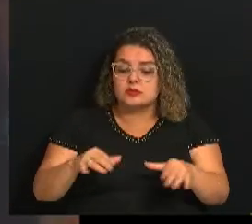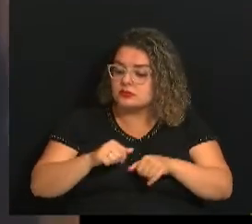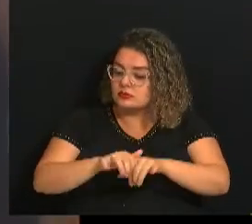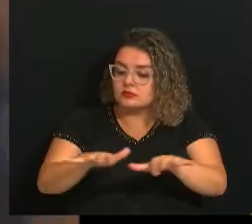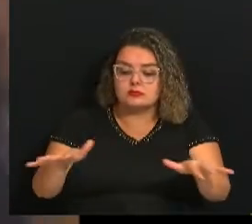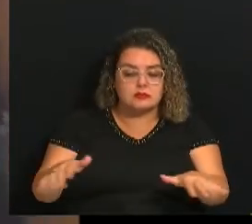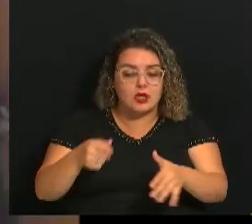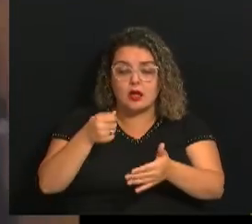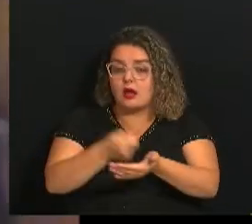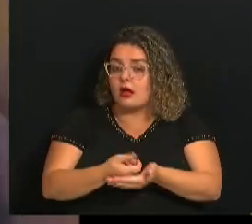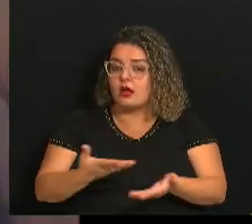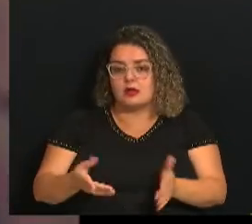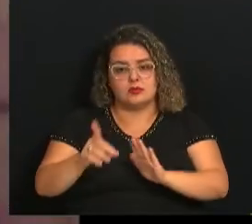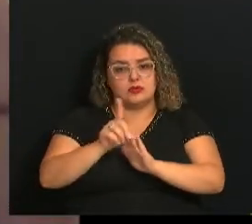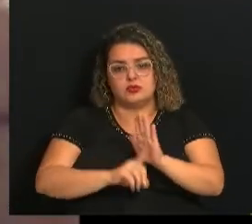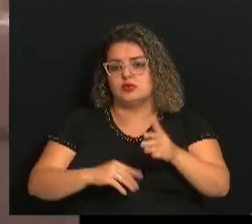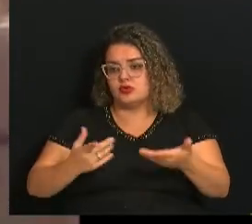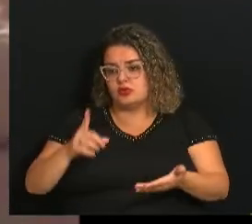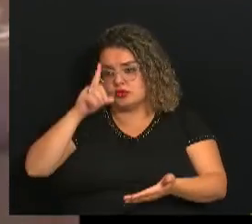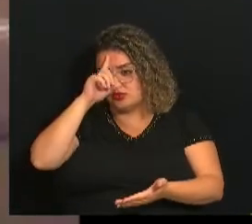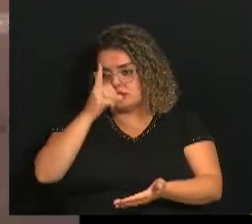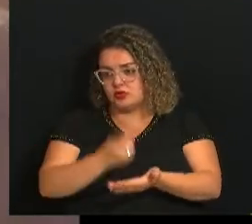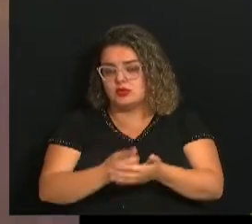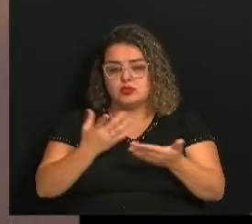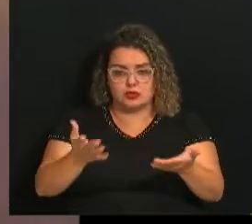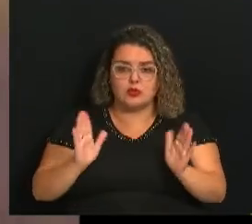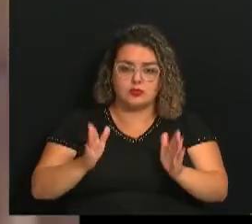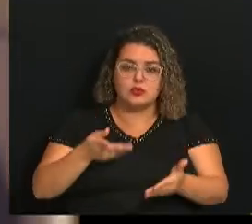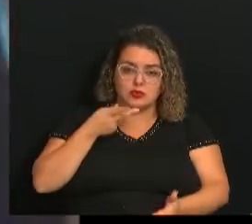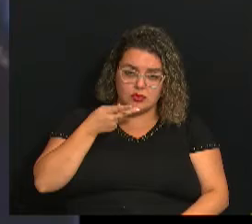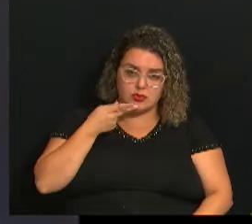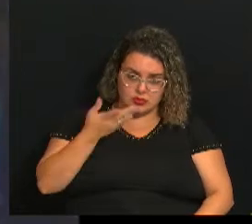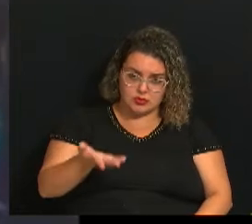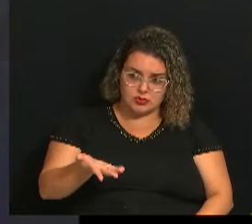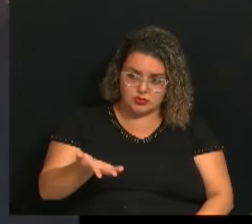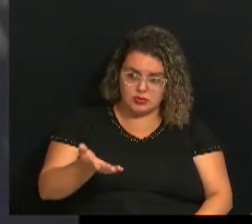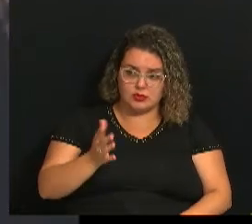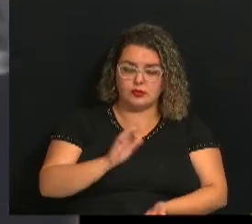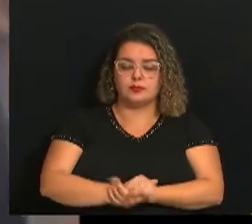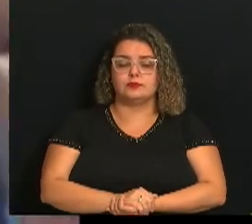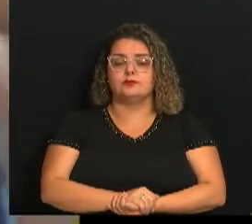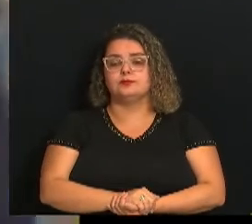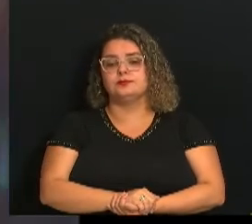garantindo o direito de decidir, como já disse. Com relação